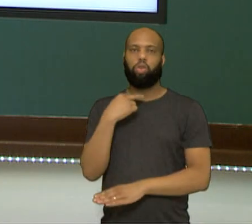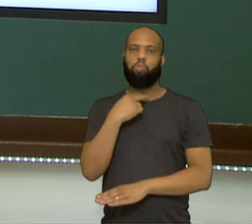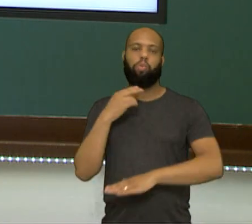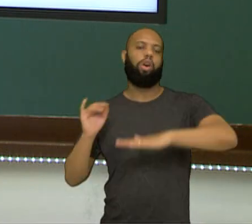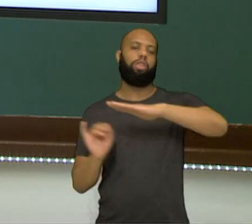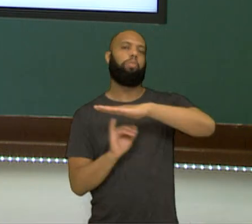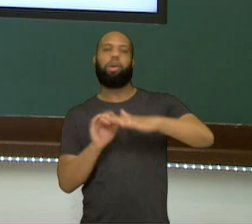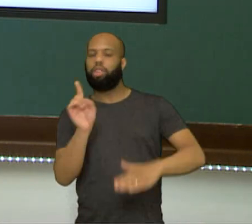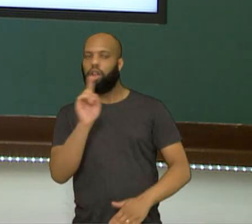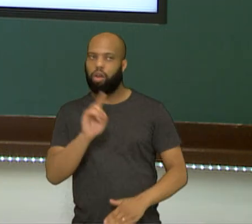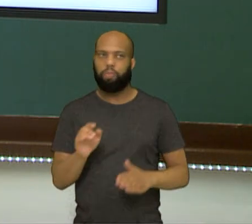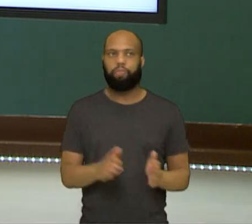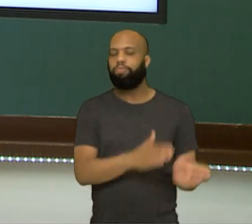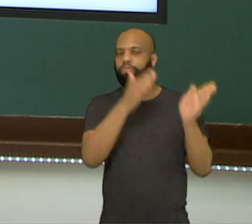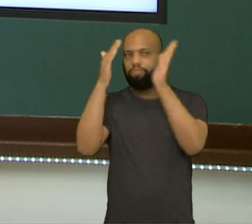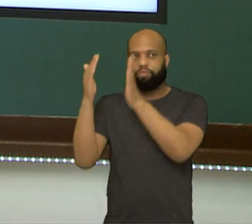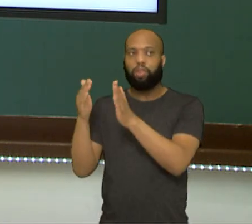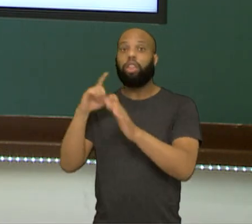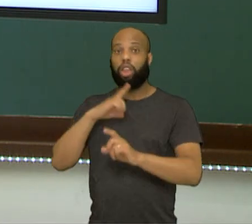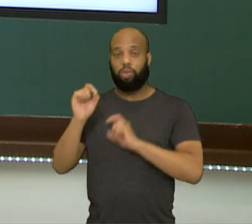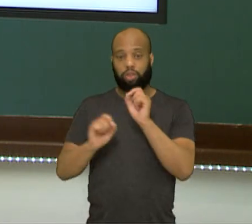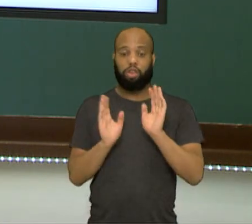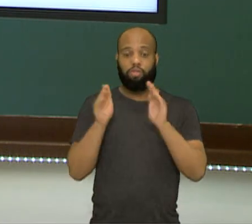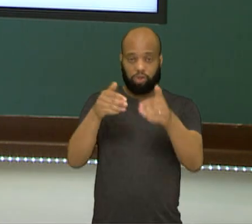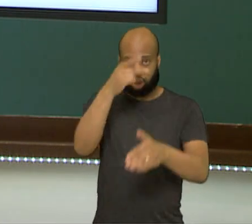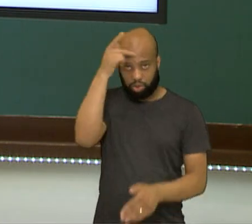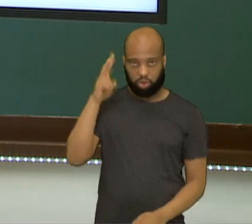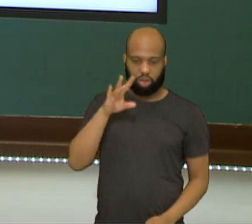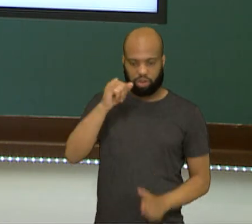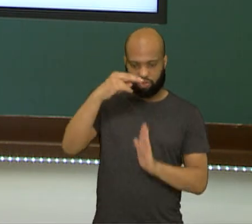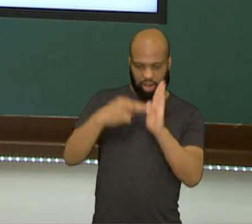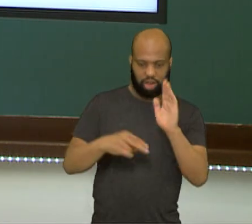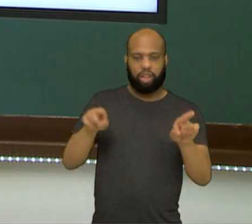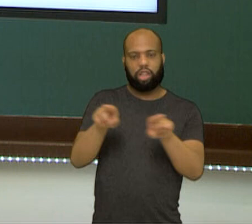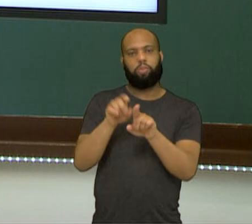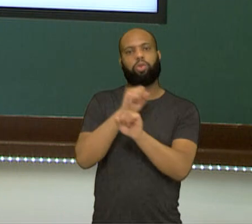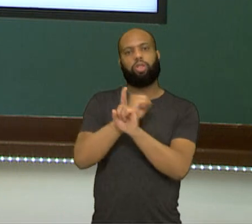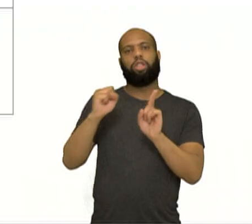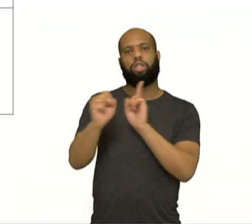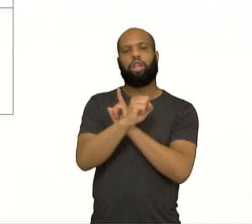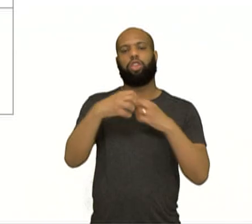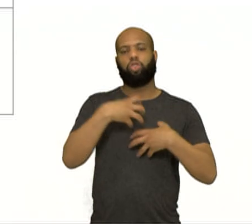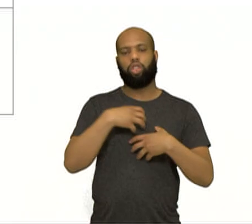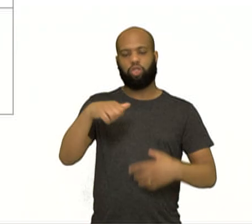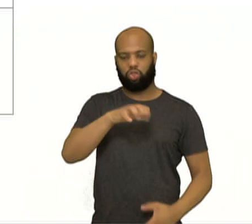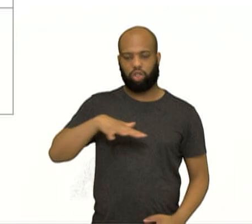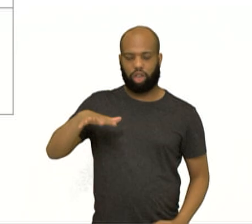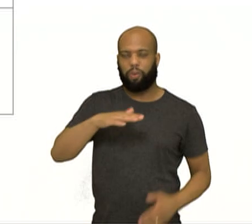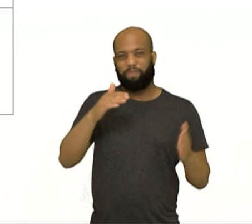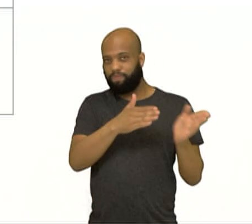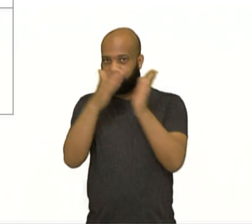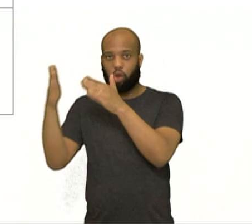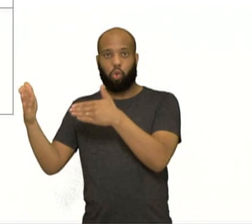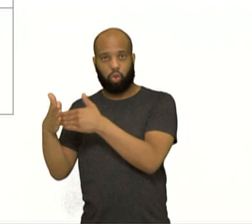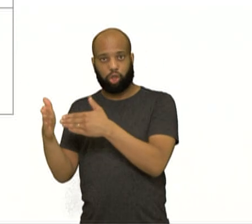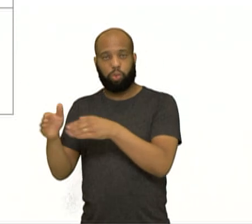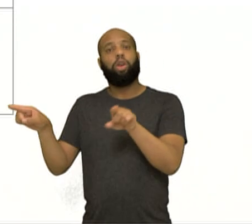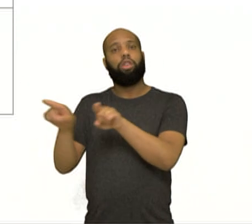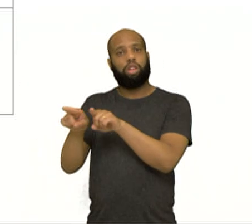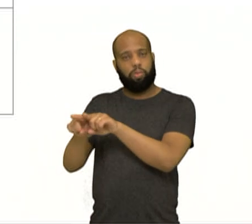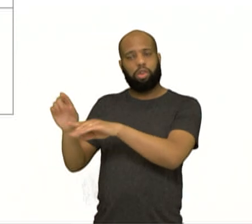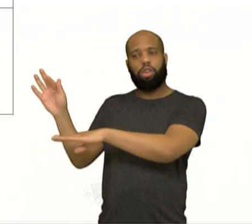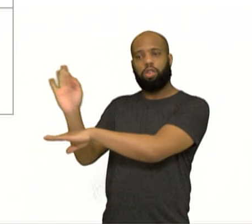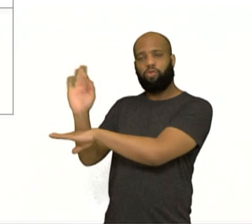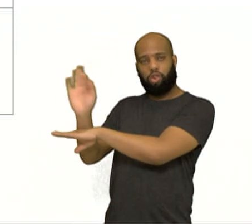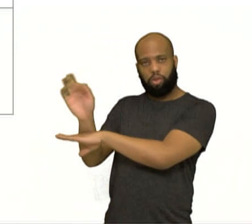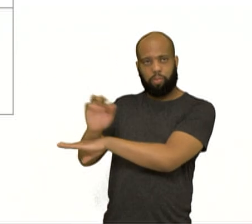ter uma notícia informal. É voltado a um público leitor e à sociedade em geral. O boletim informativo também é formal,